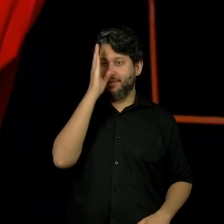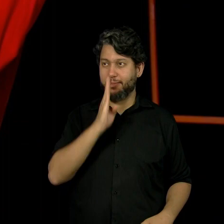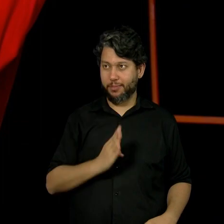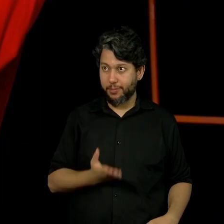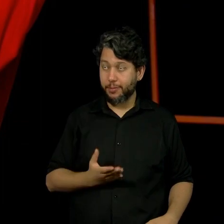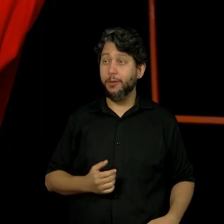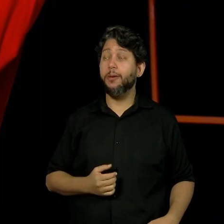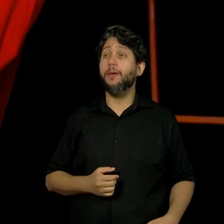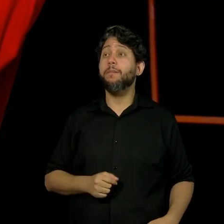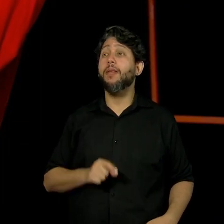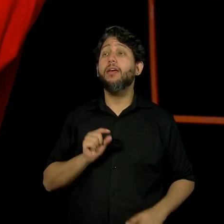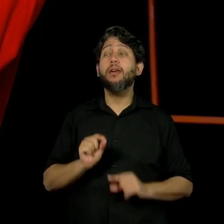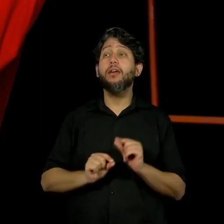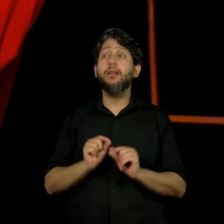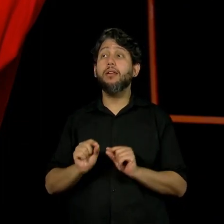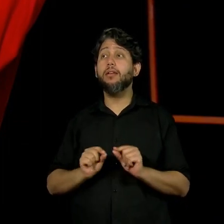de